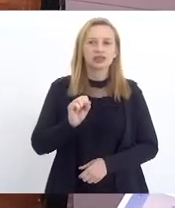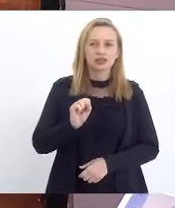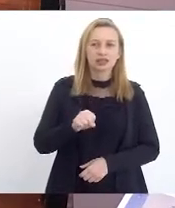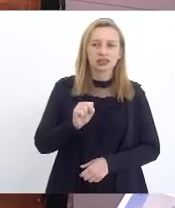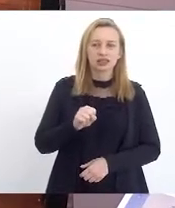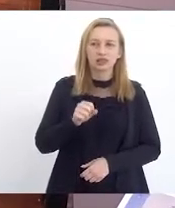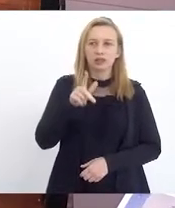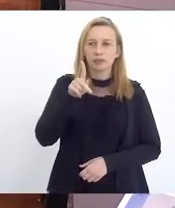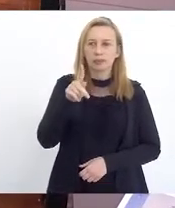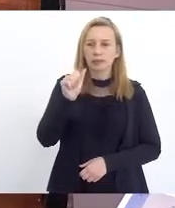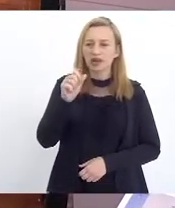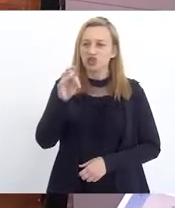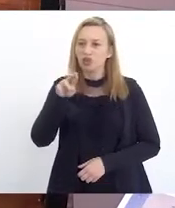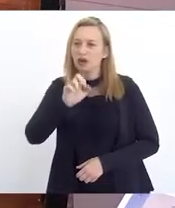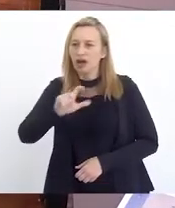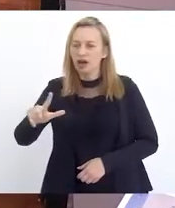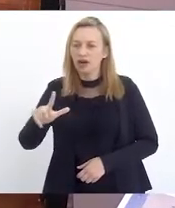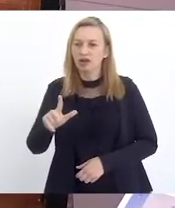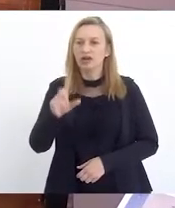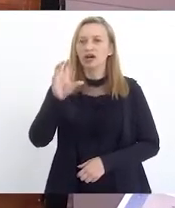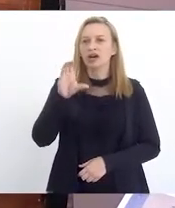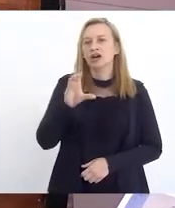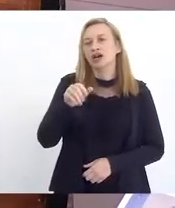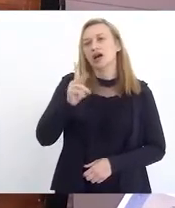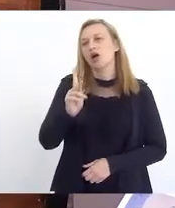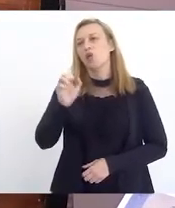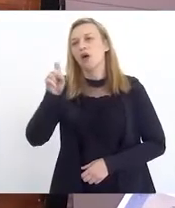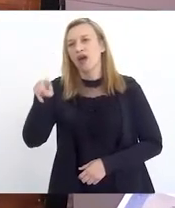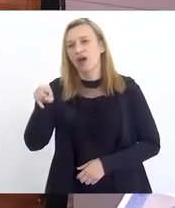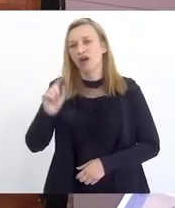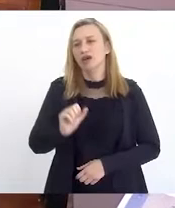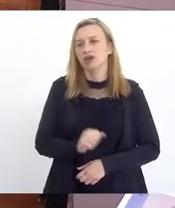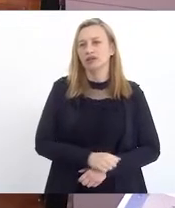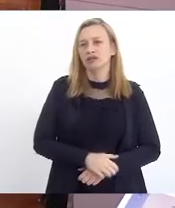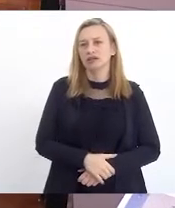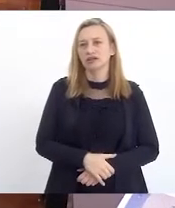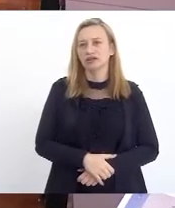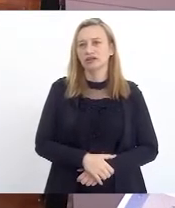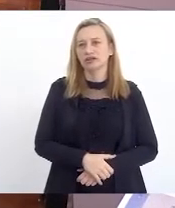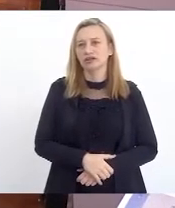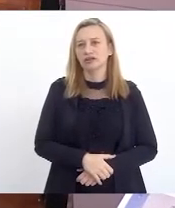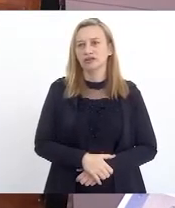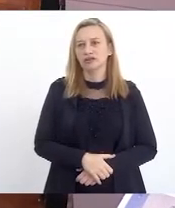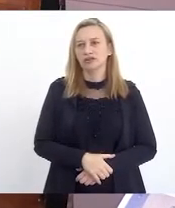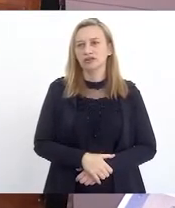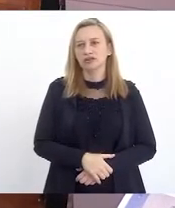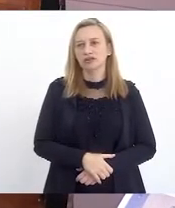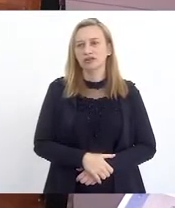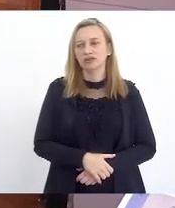Pastoral presente. Cauê, está presente? Sim.